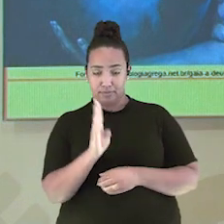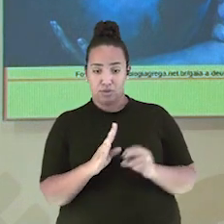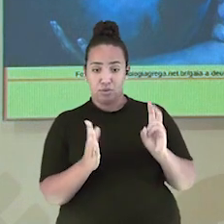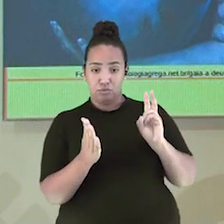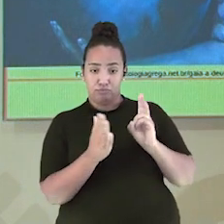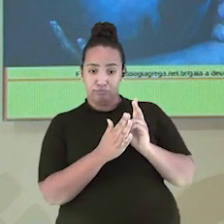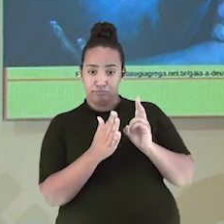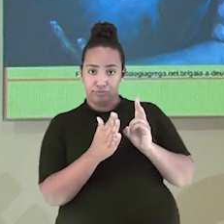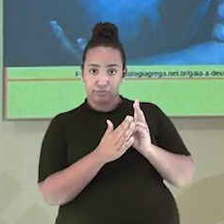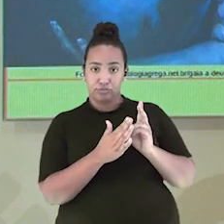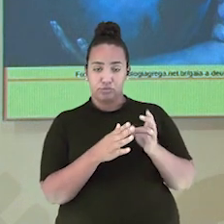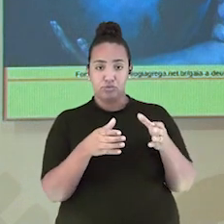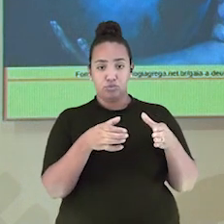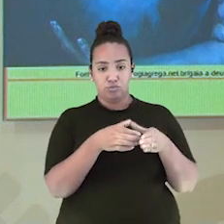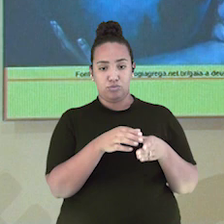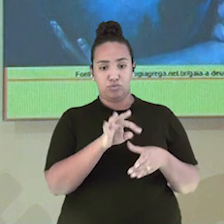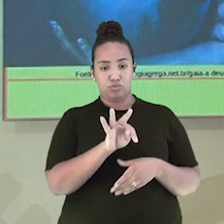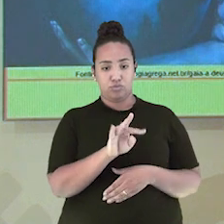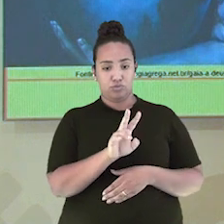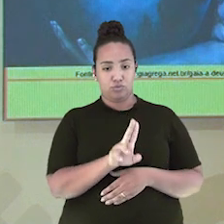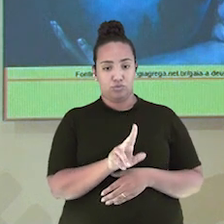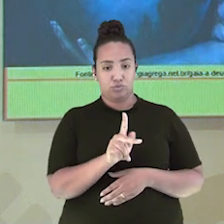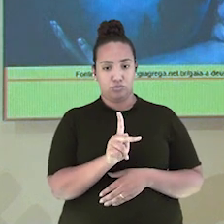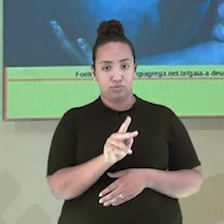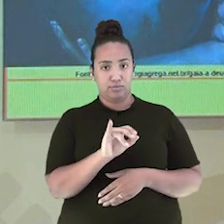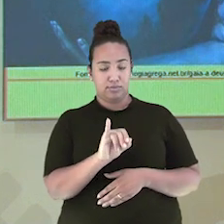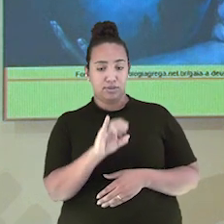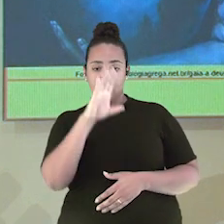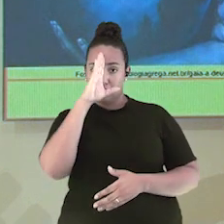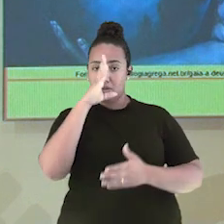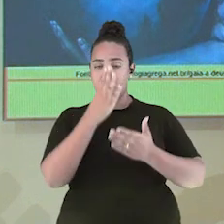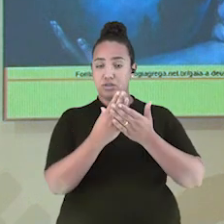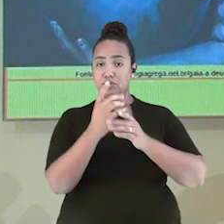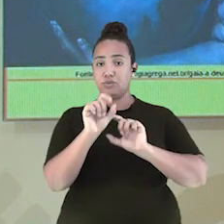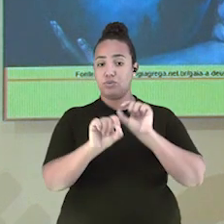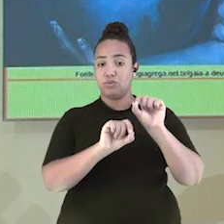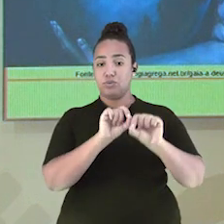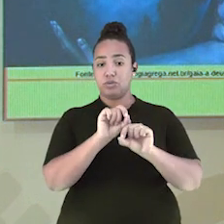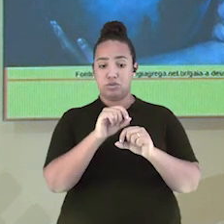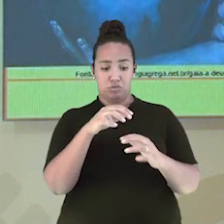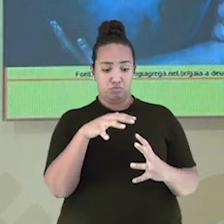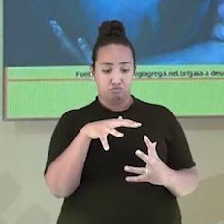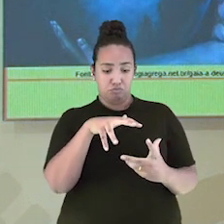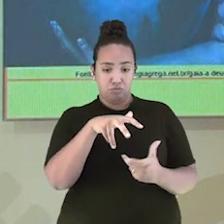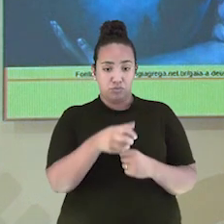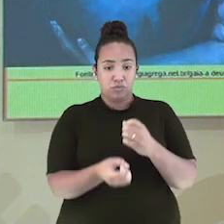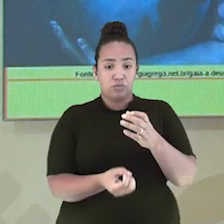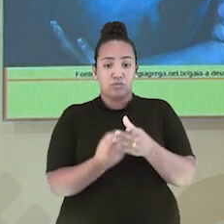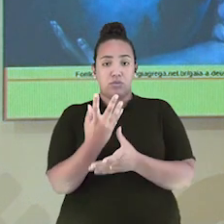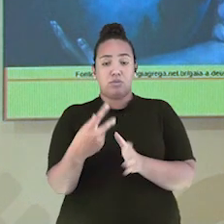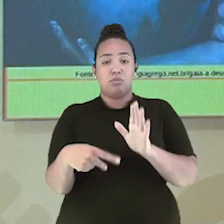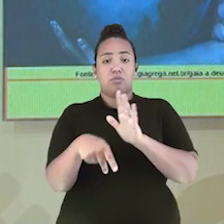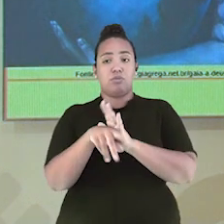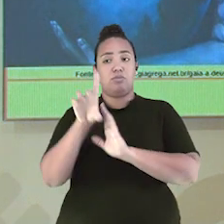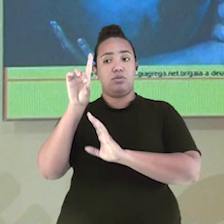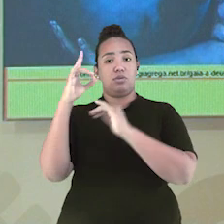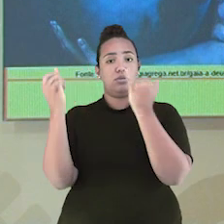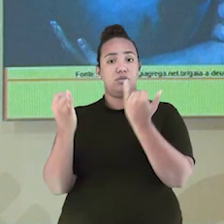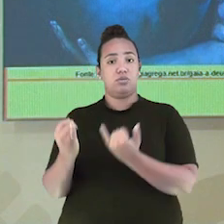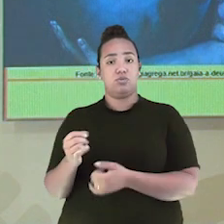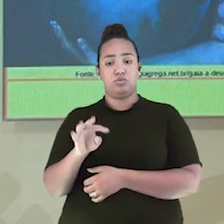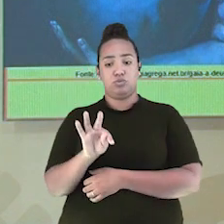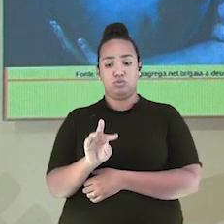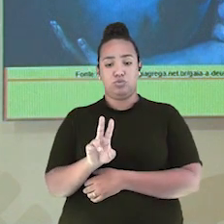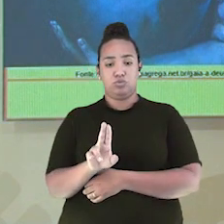os indígenas, principalmente os tupi-guaranis, acreditavam que a criação do mundo foi feita a partir da figura do deus